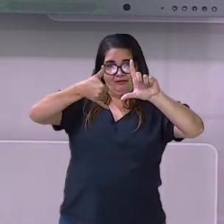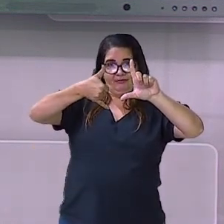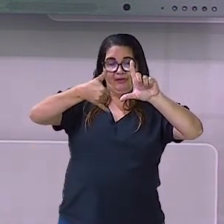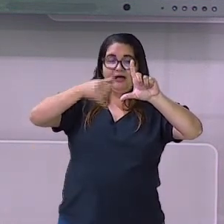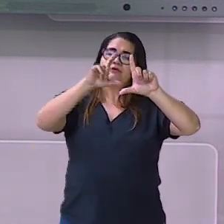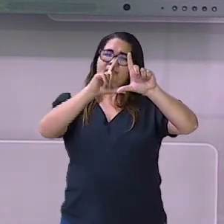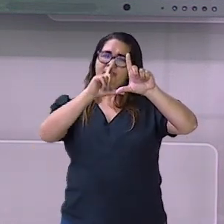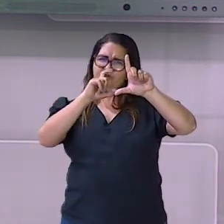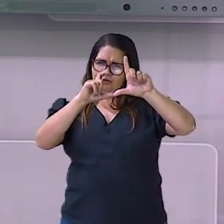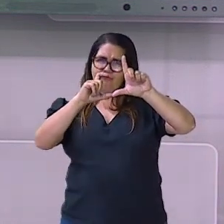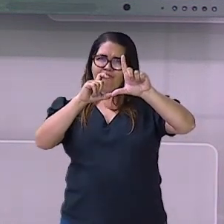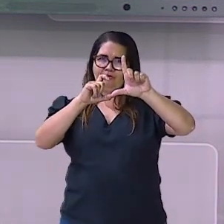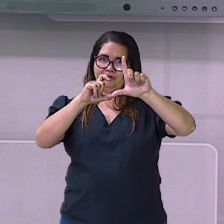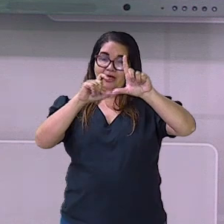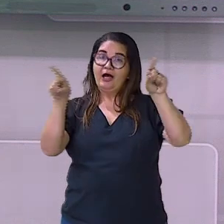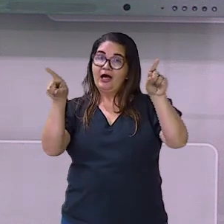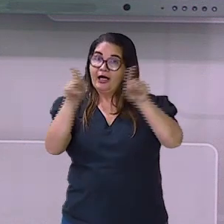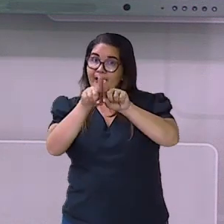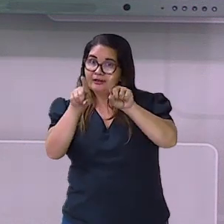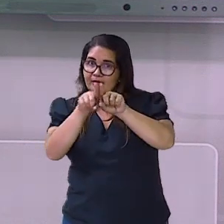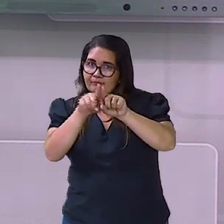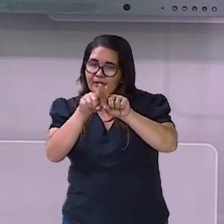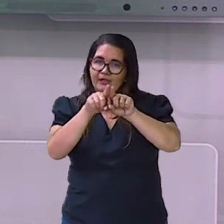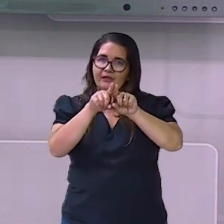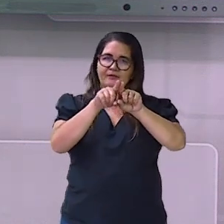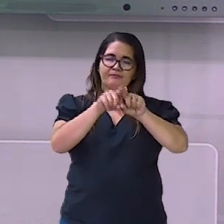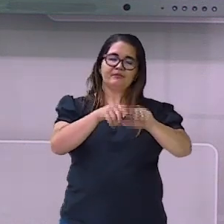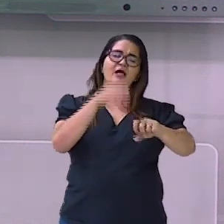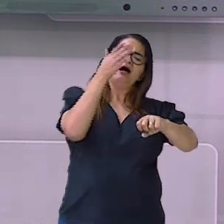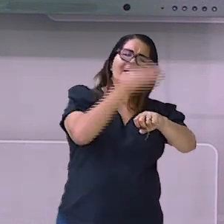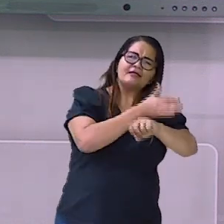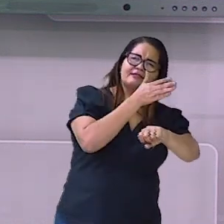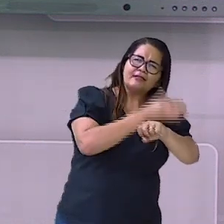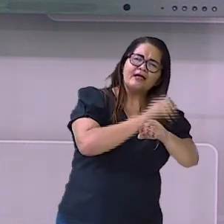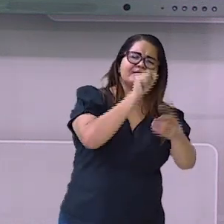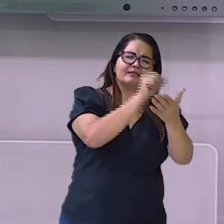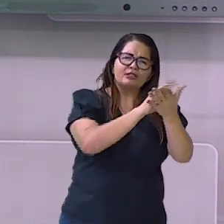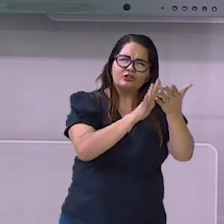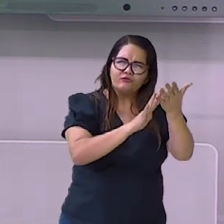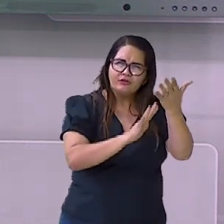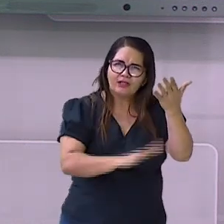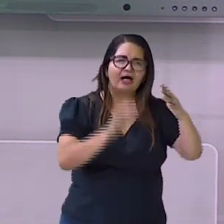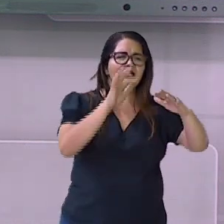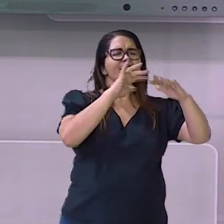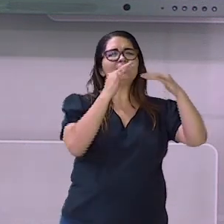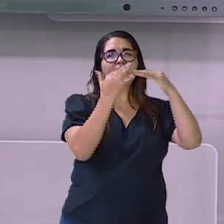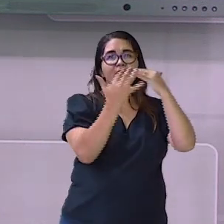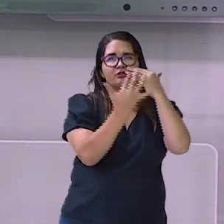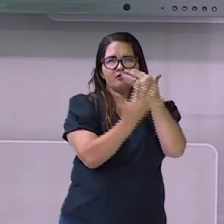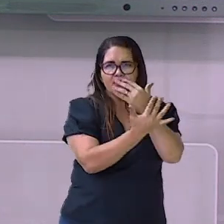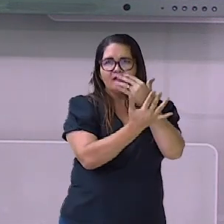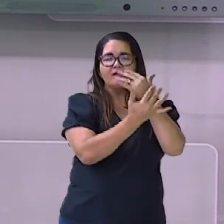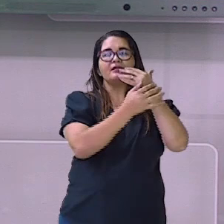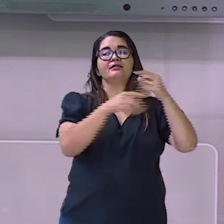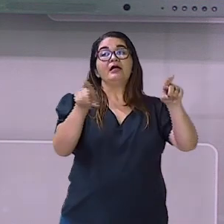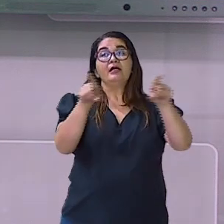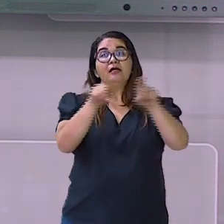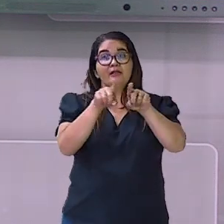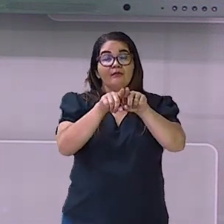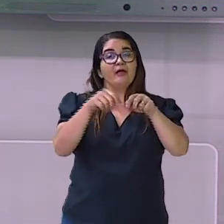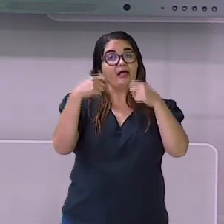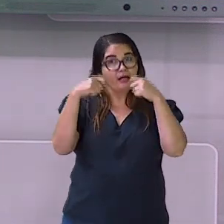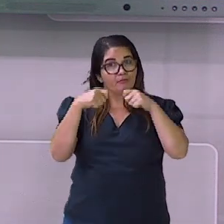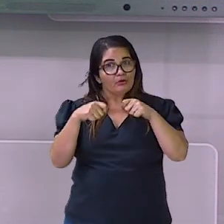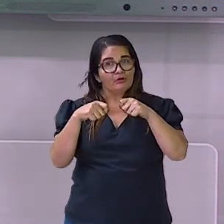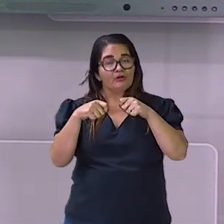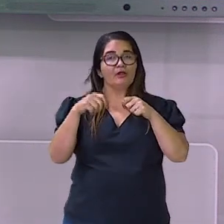tela. Acesse a plataforma, faça as atividades, marque que fez, isso é fundamental